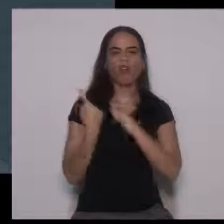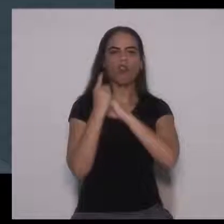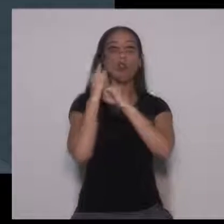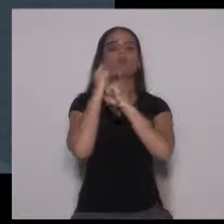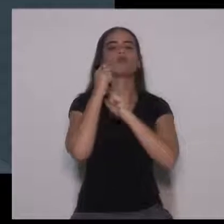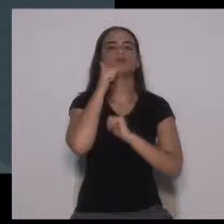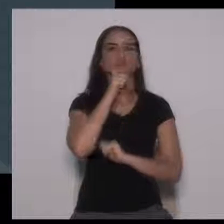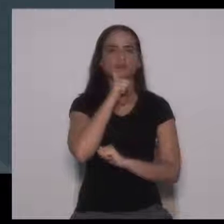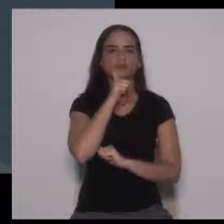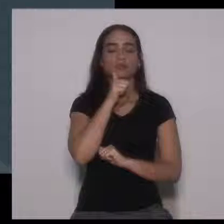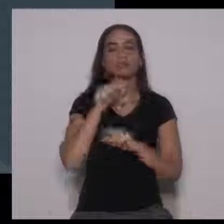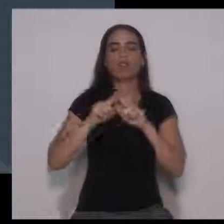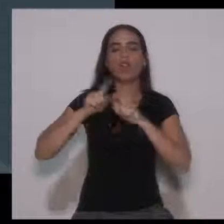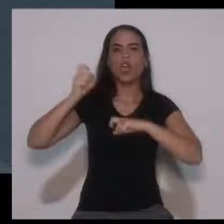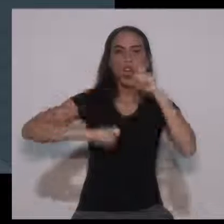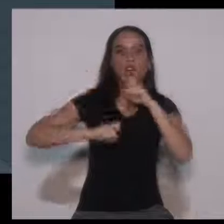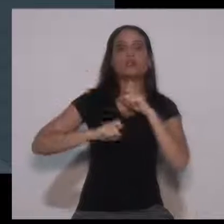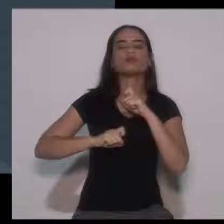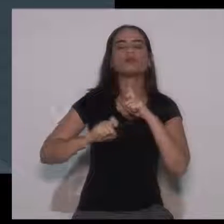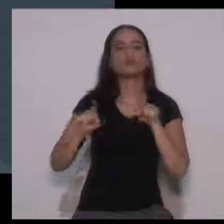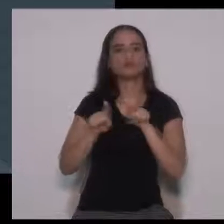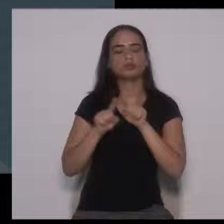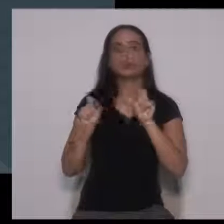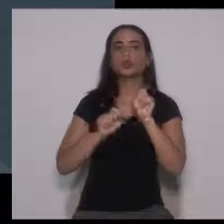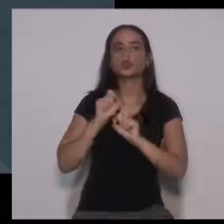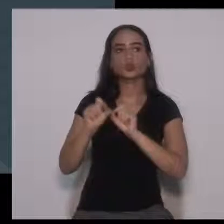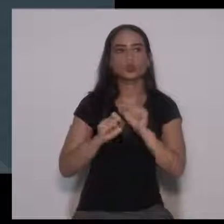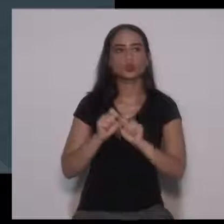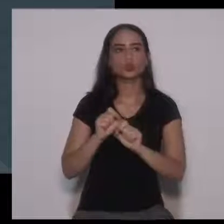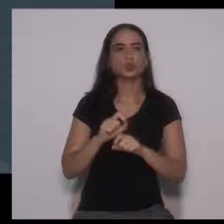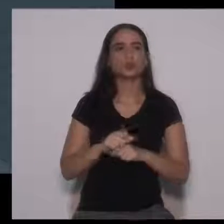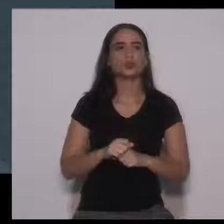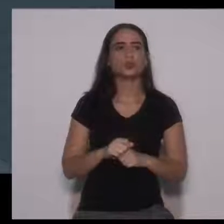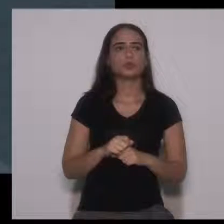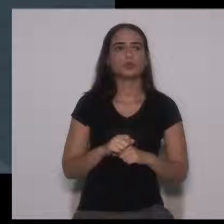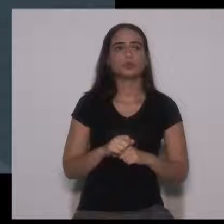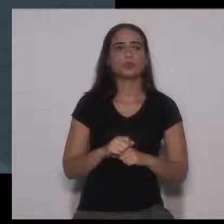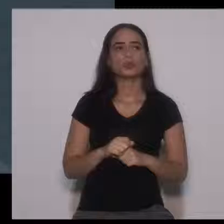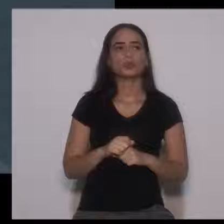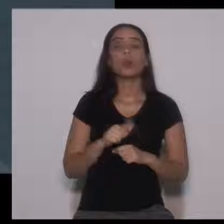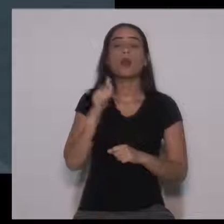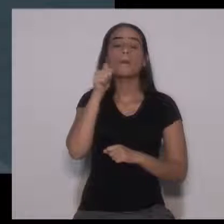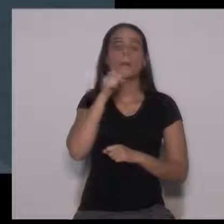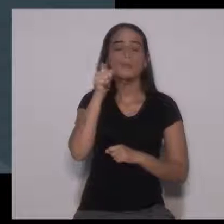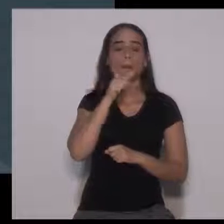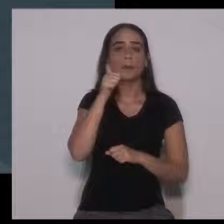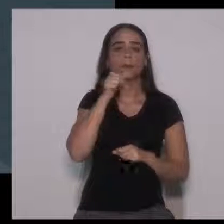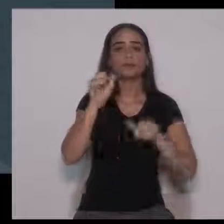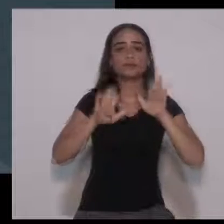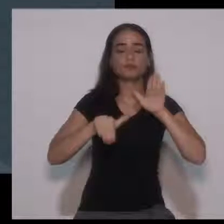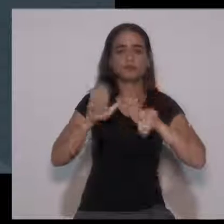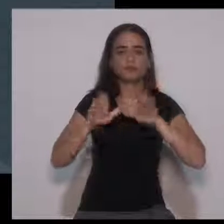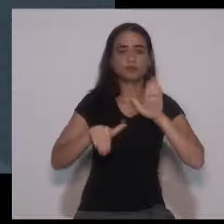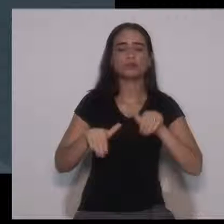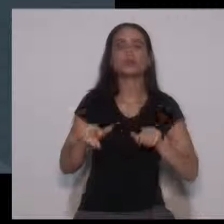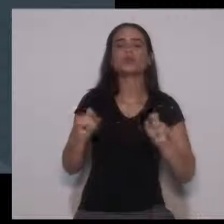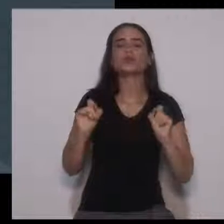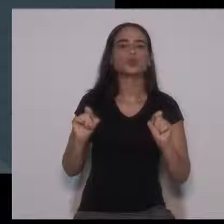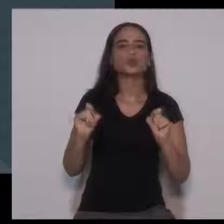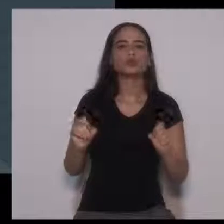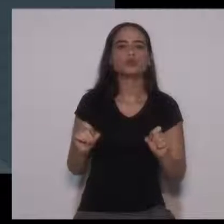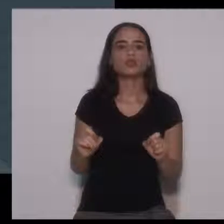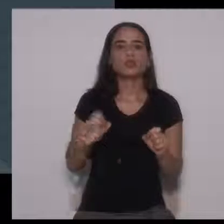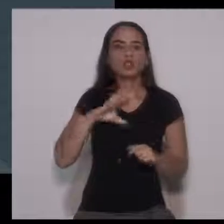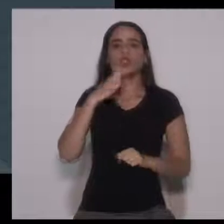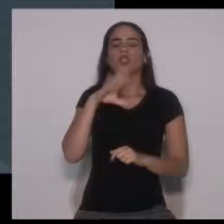estupros, eles são subnotificados. Por quê? As mulheres, muitas vezes, não têm